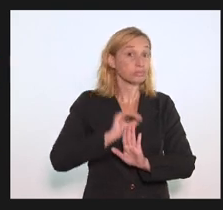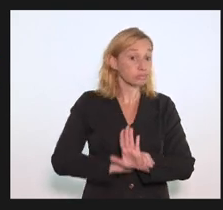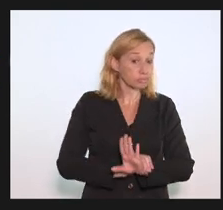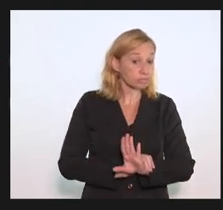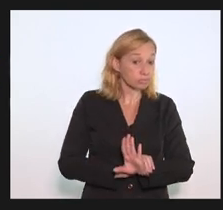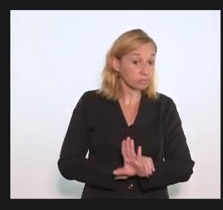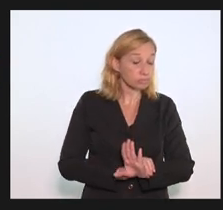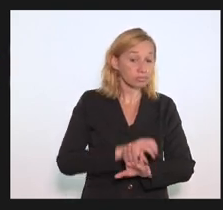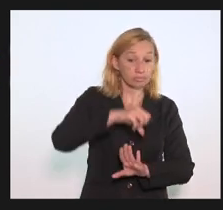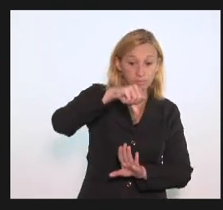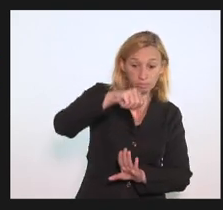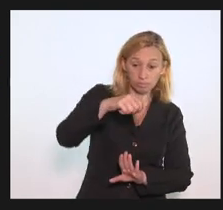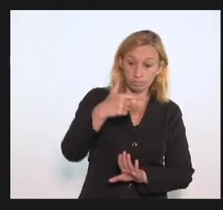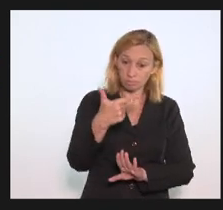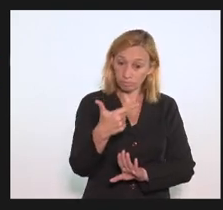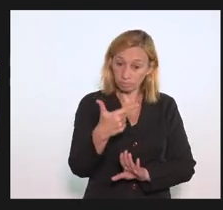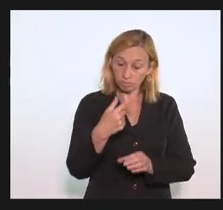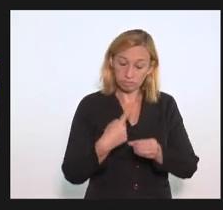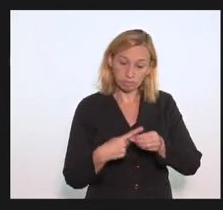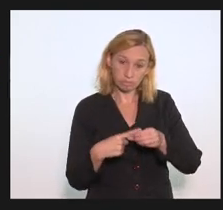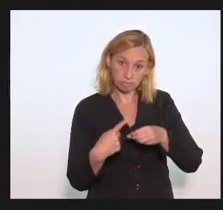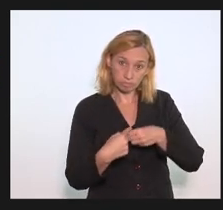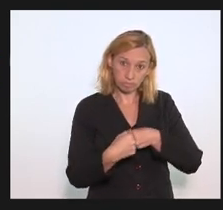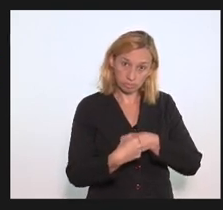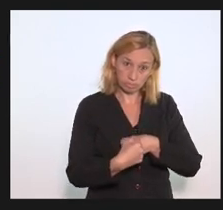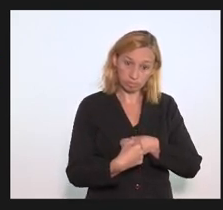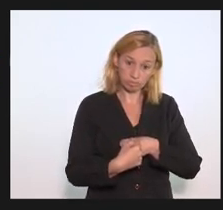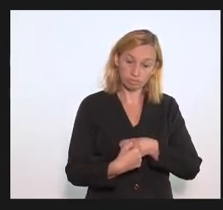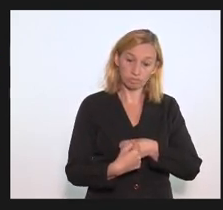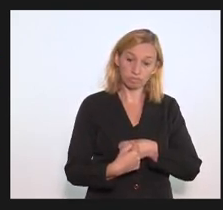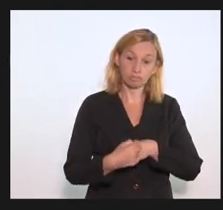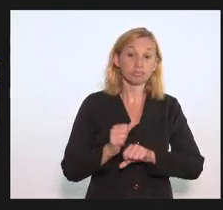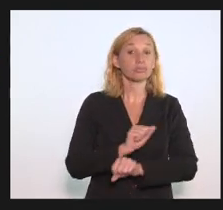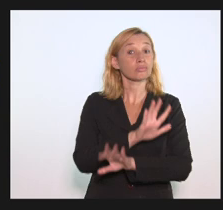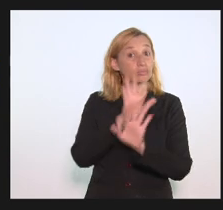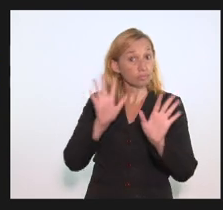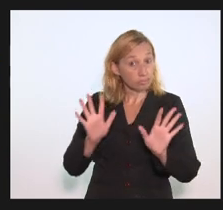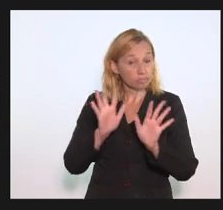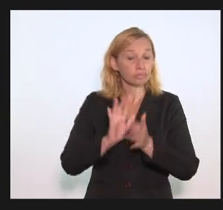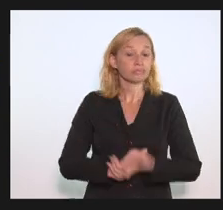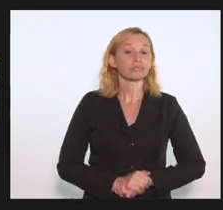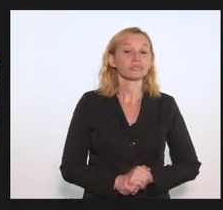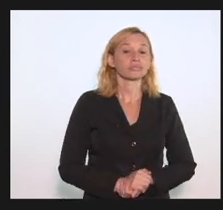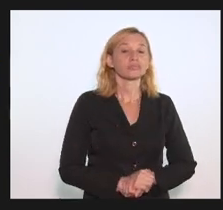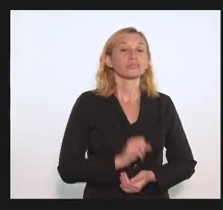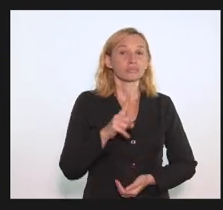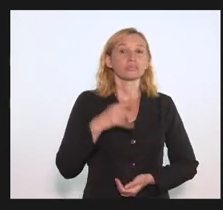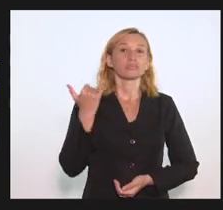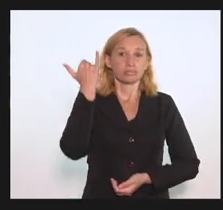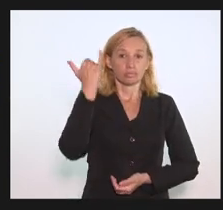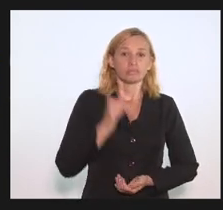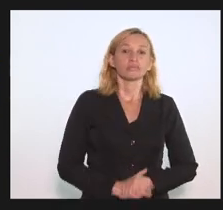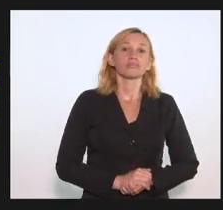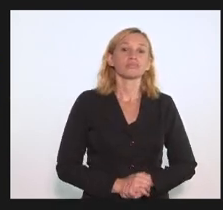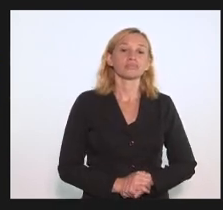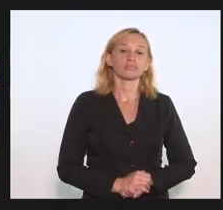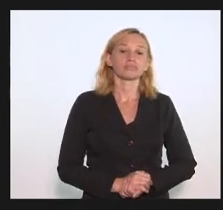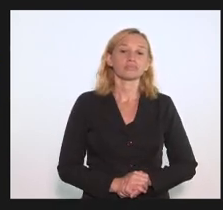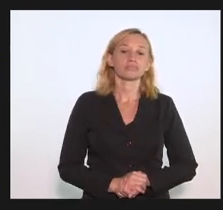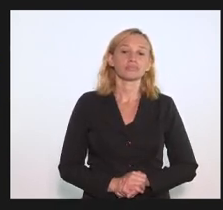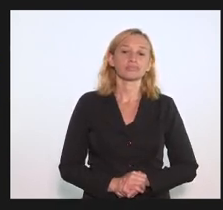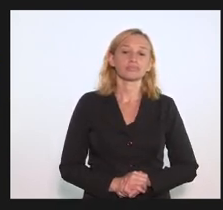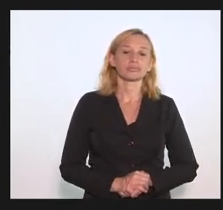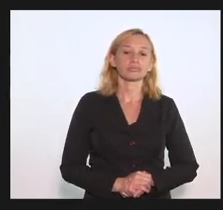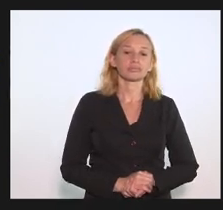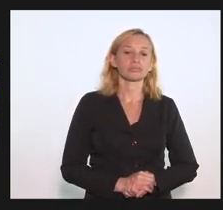dos 92 municípios, que o senhor já deixou bem claro, é muito importante. Ou seja,